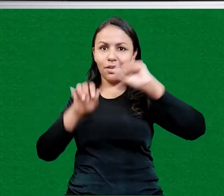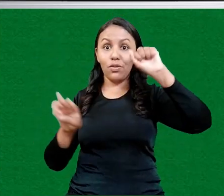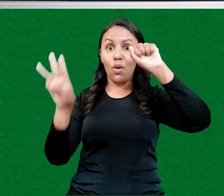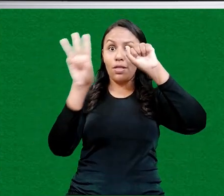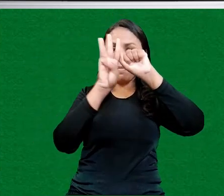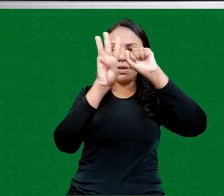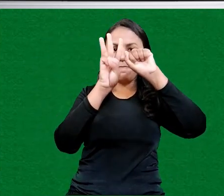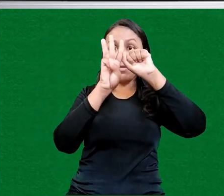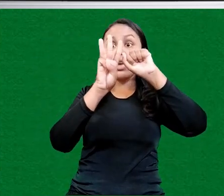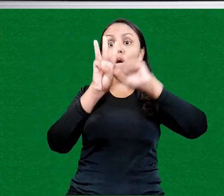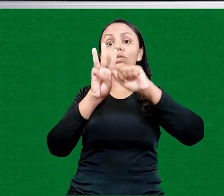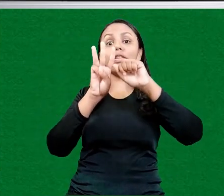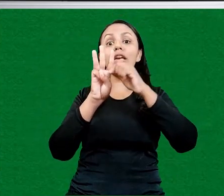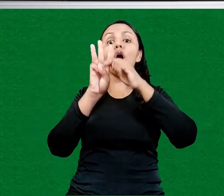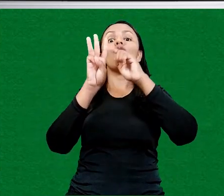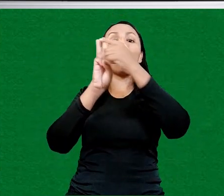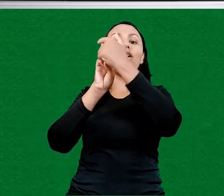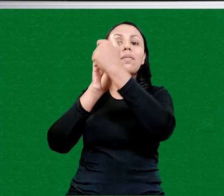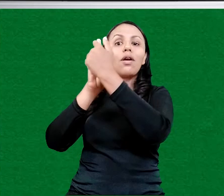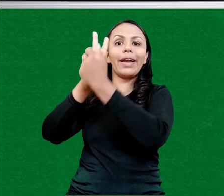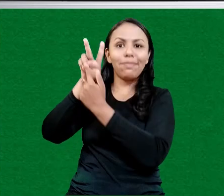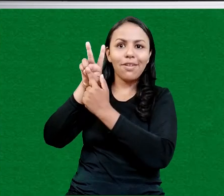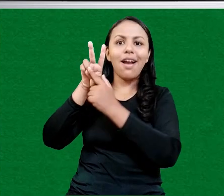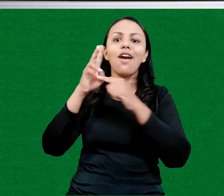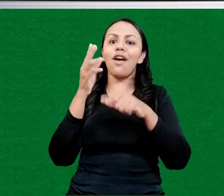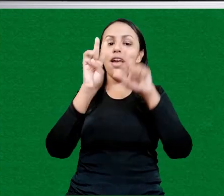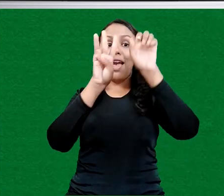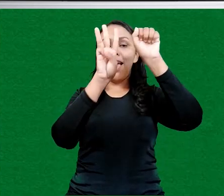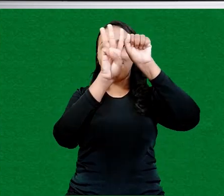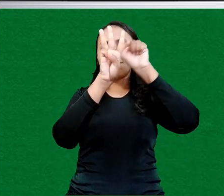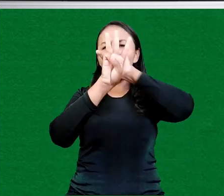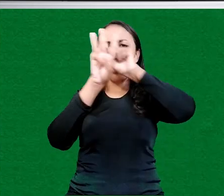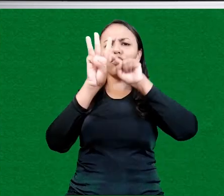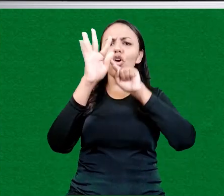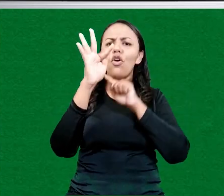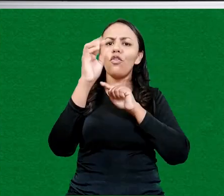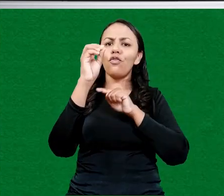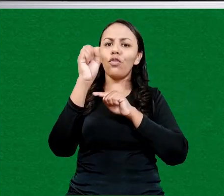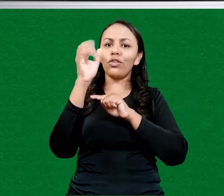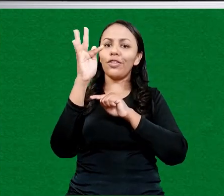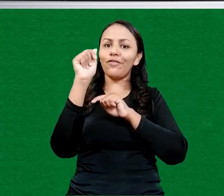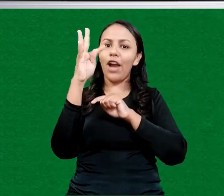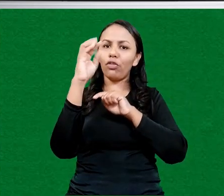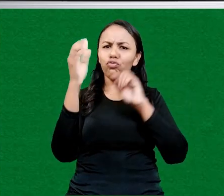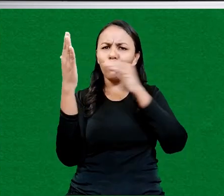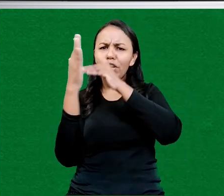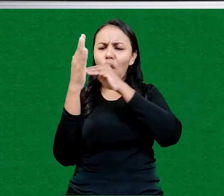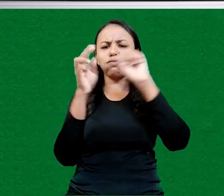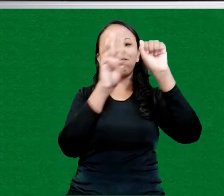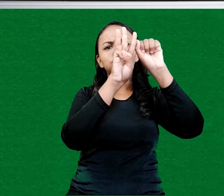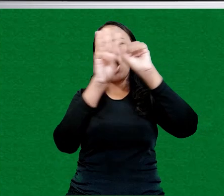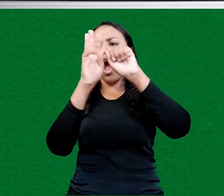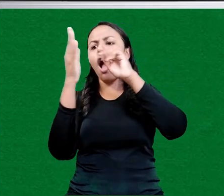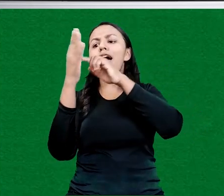tem partes da sua estrutura, que nós chamamos aqui de fosfato inorgânico, e ele é quebrado, justamente